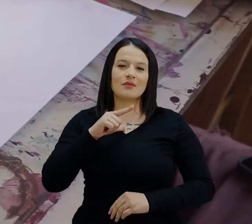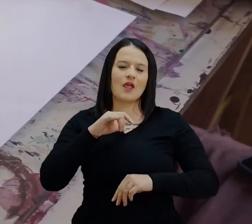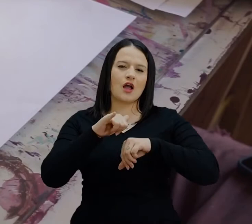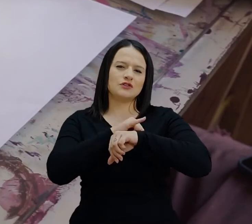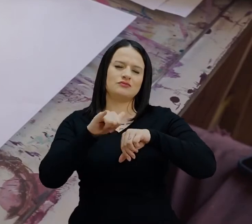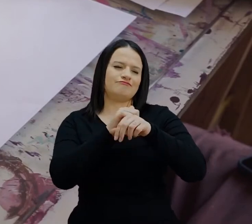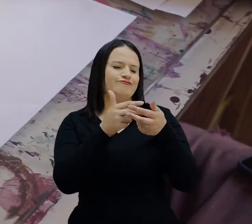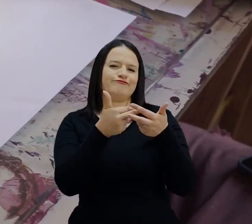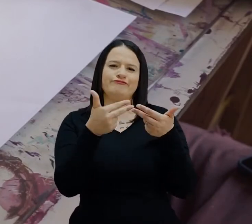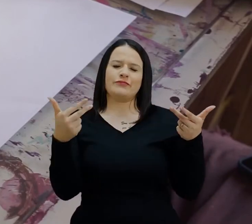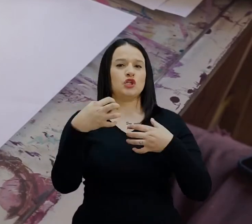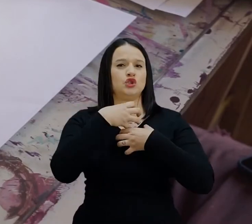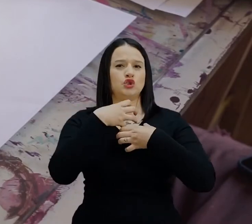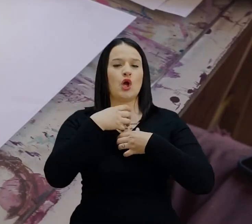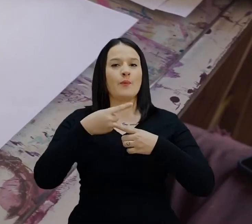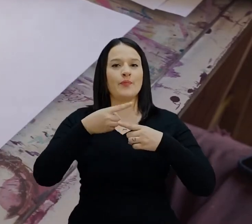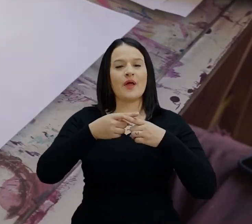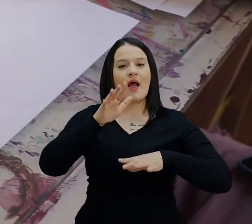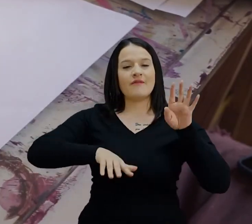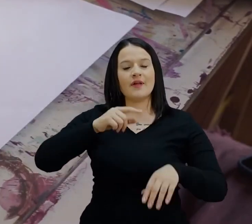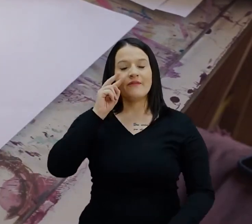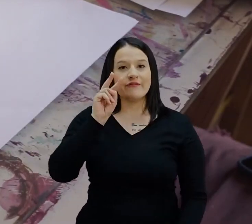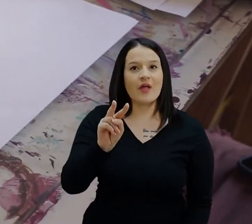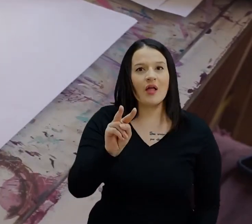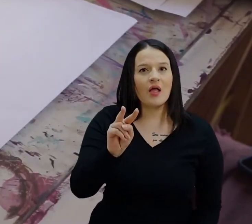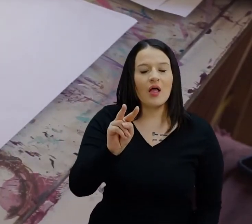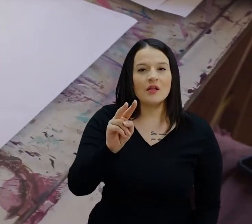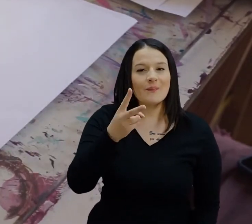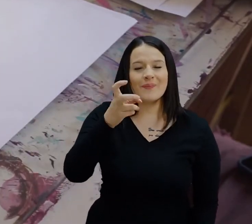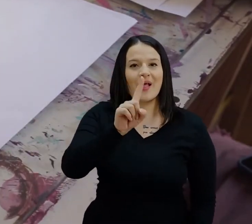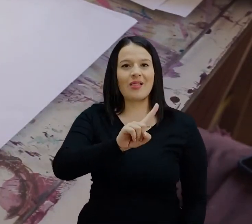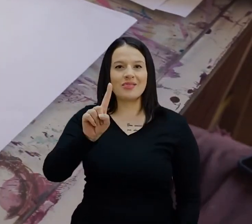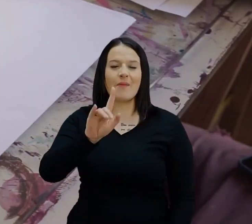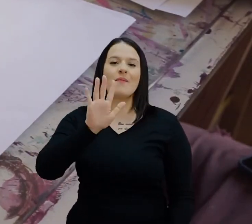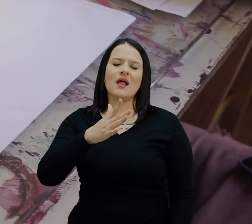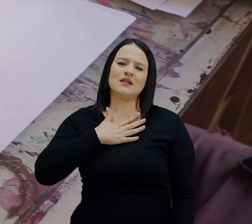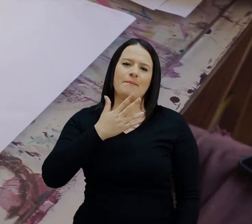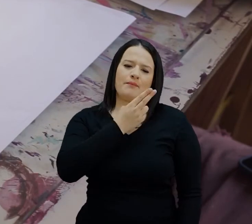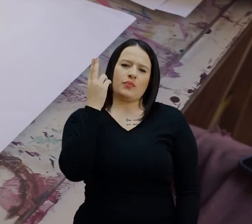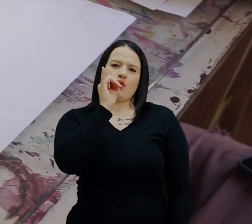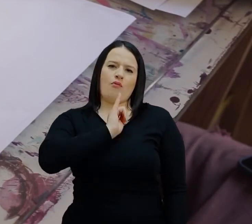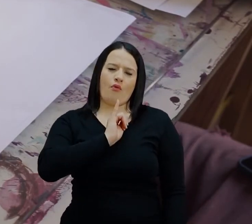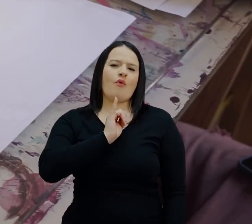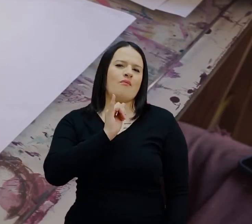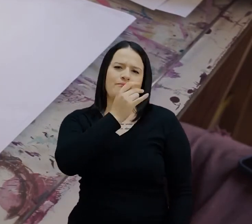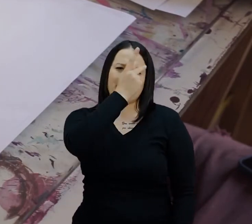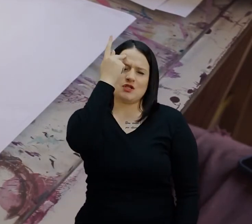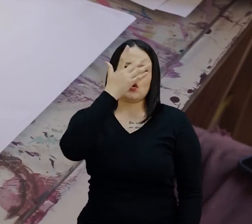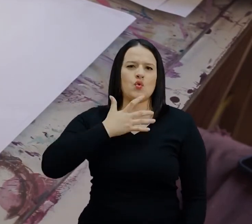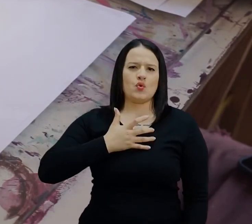Estilo selvagem, né? Uma coisa que pra quem vê assim de cara assim não identifica, mas tá escrito normalmente o